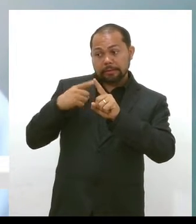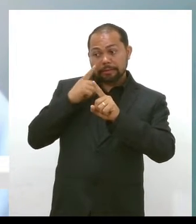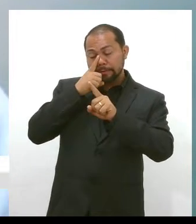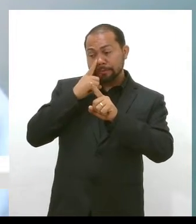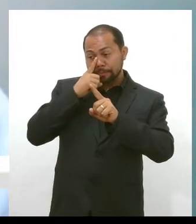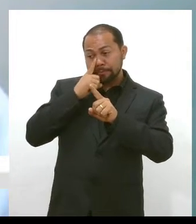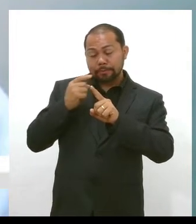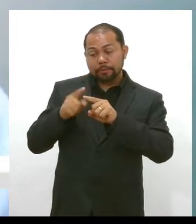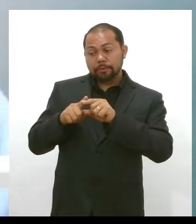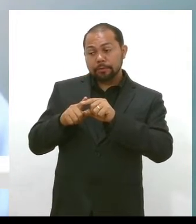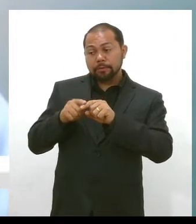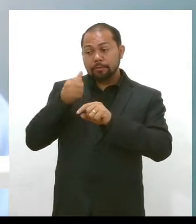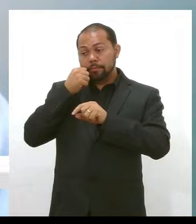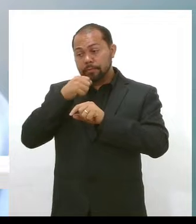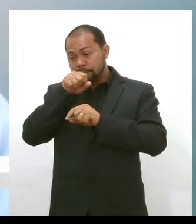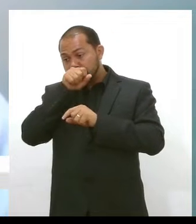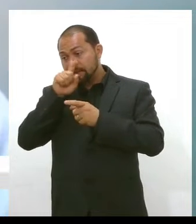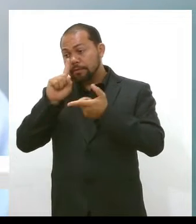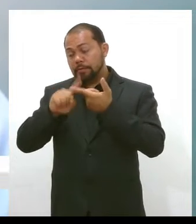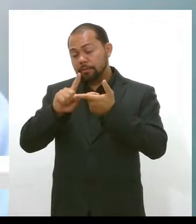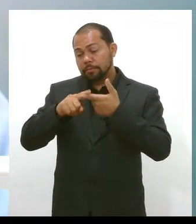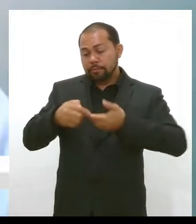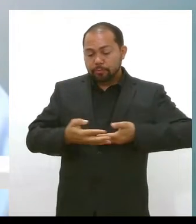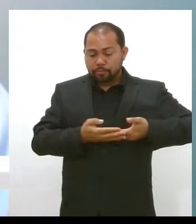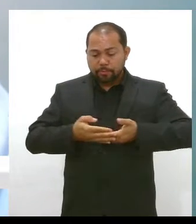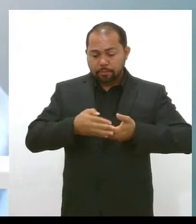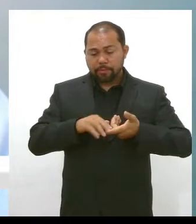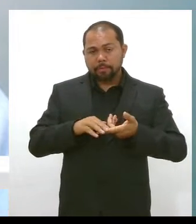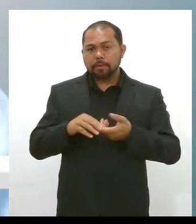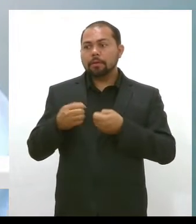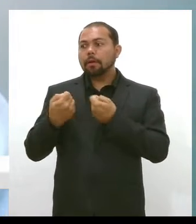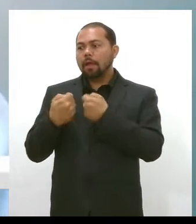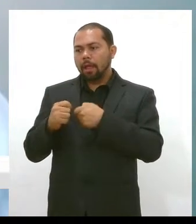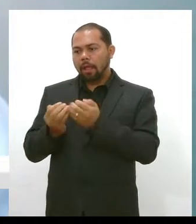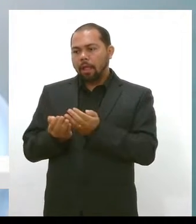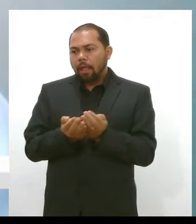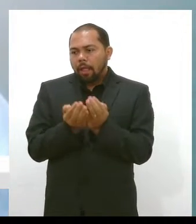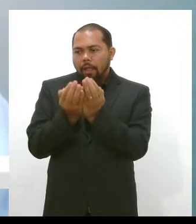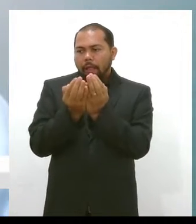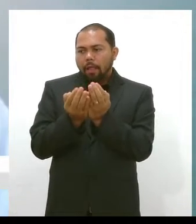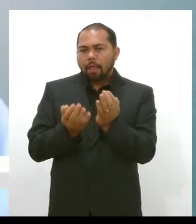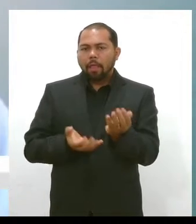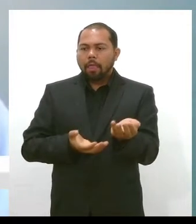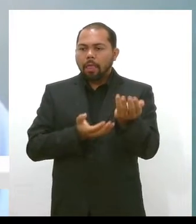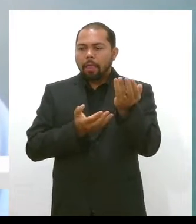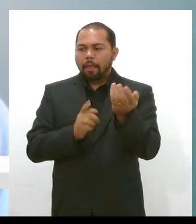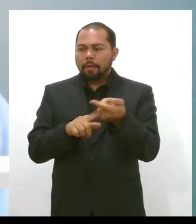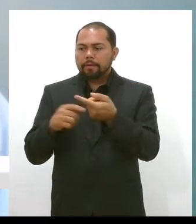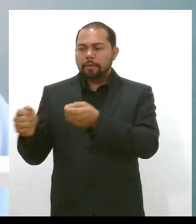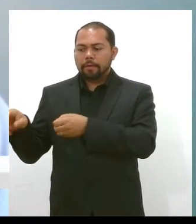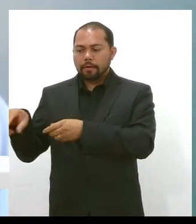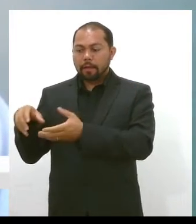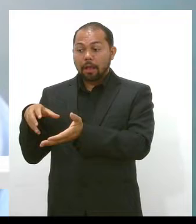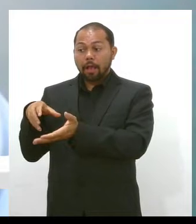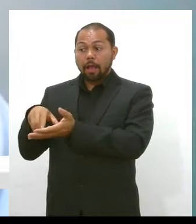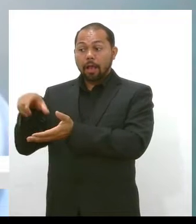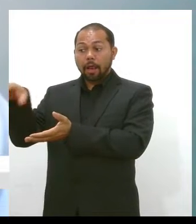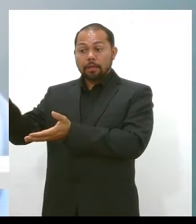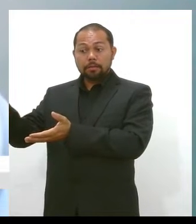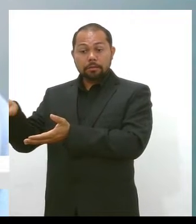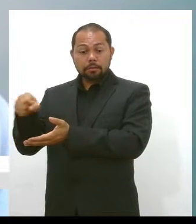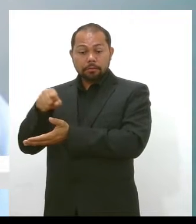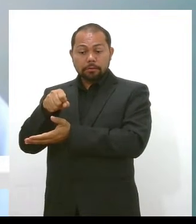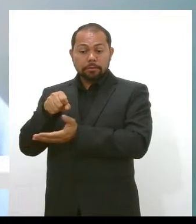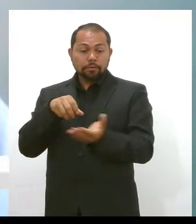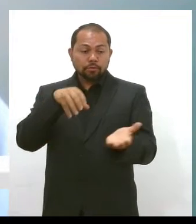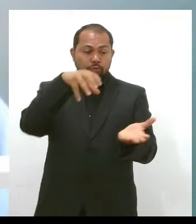então é nesse caso aí, ela é encaminhada ao pré-natal de alto risco no CAISME. Então, hoje, a